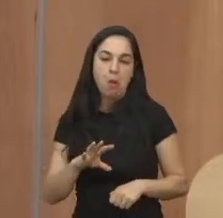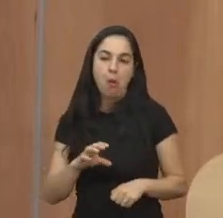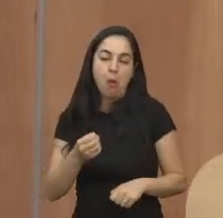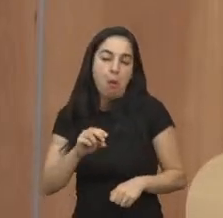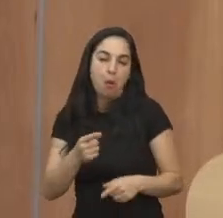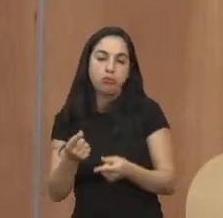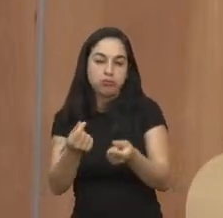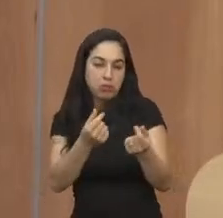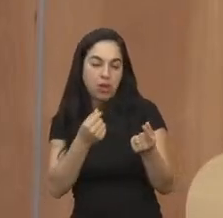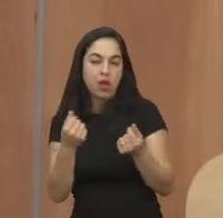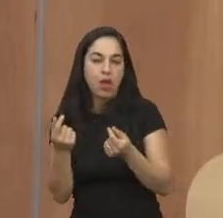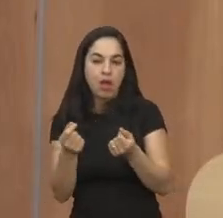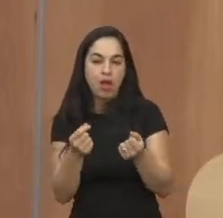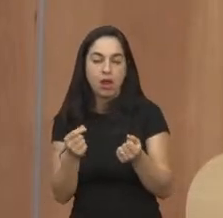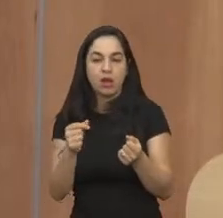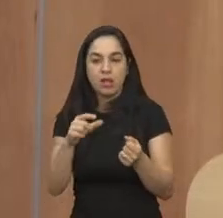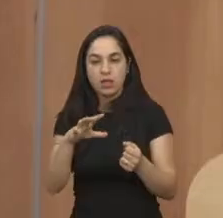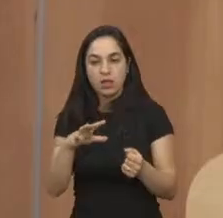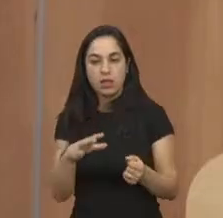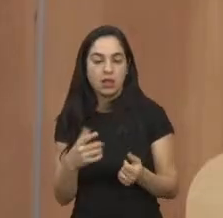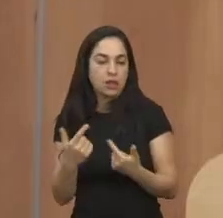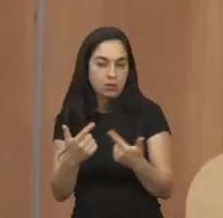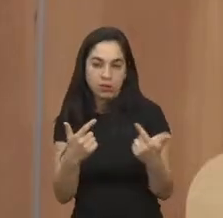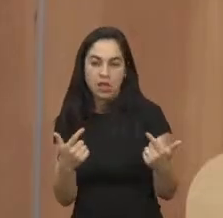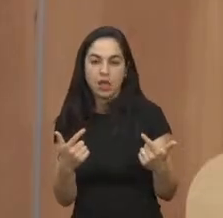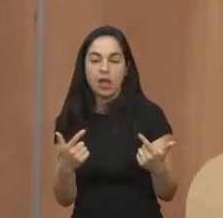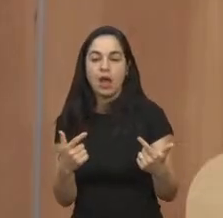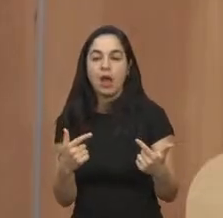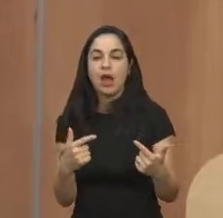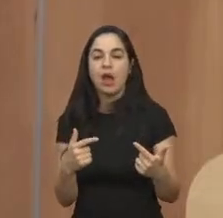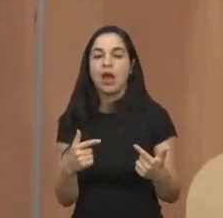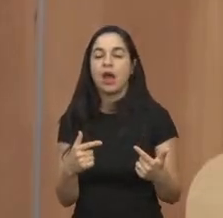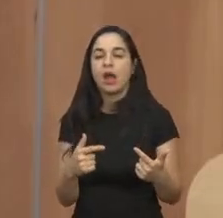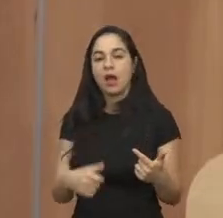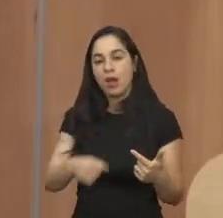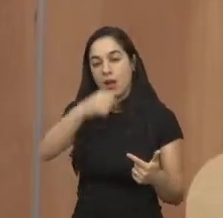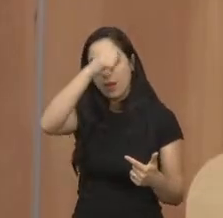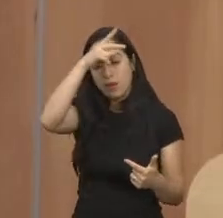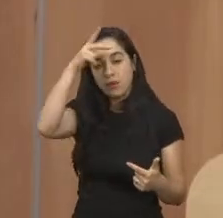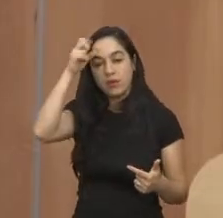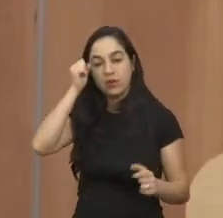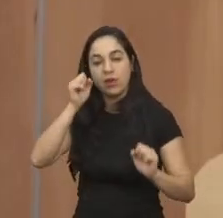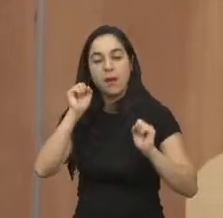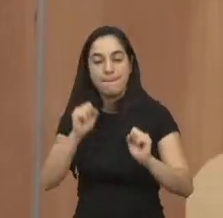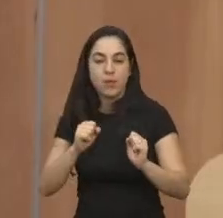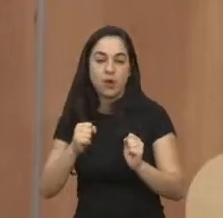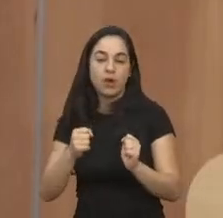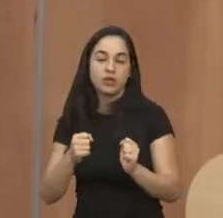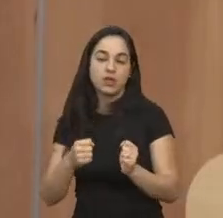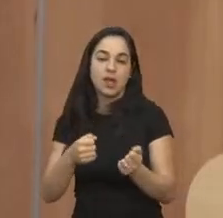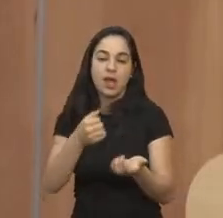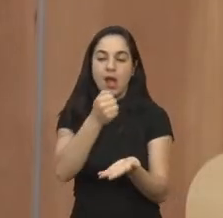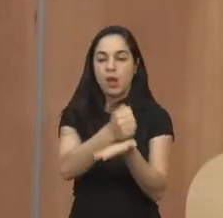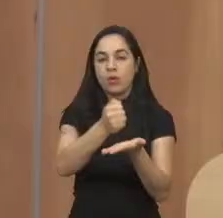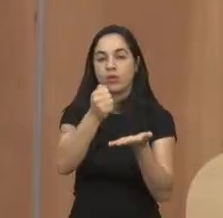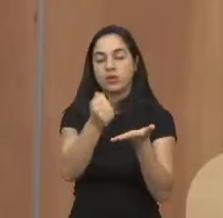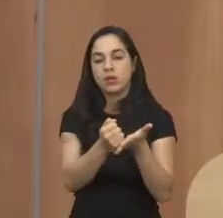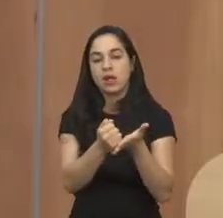do município, o poder público poderá celebrar contratos com empresas funerárias custeando as